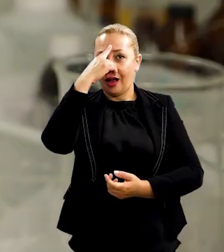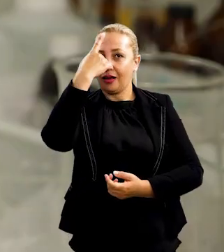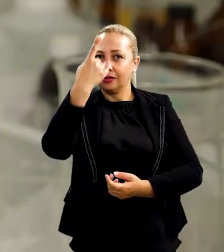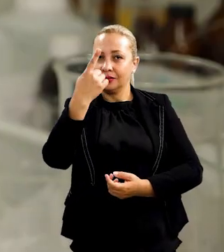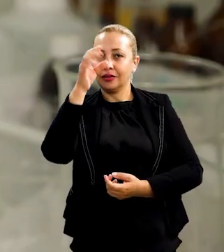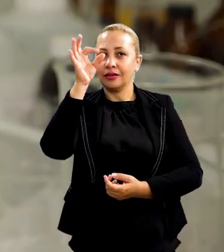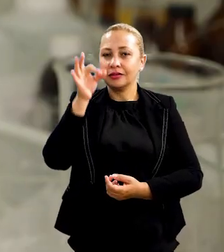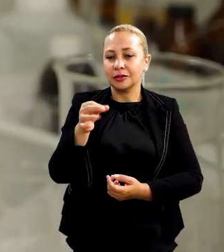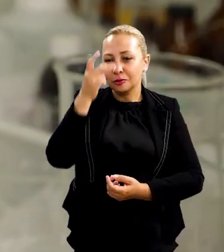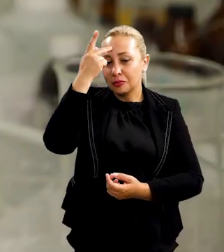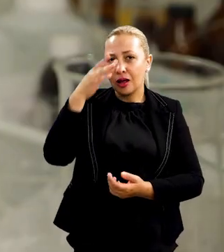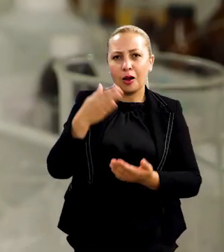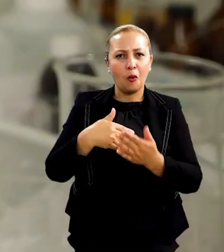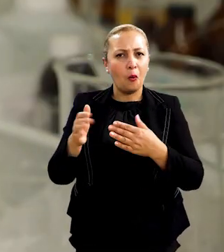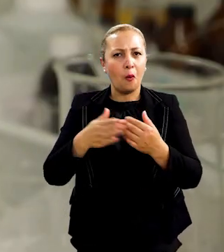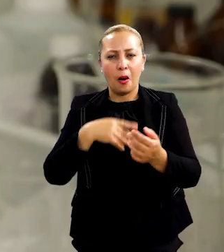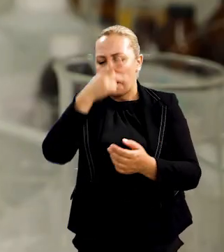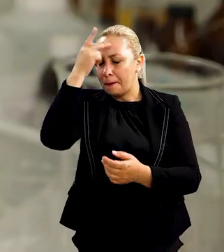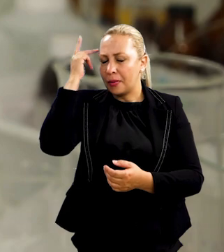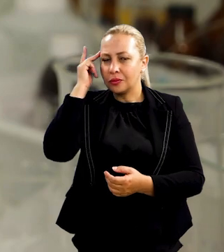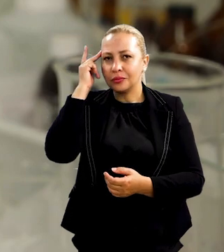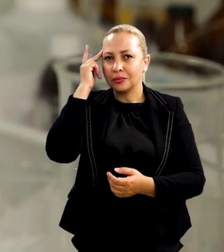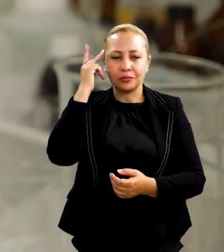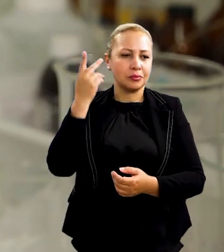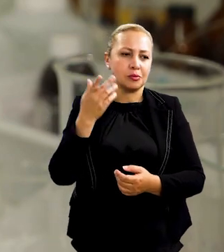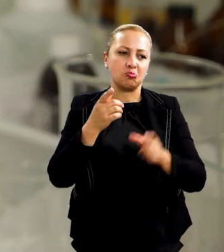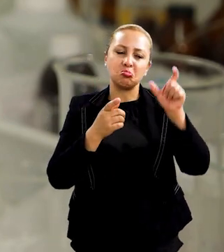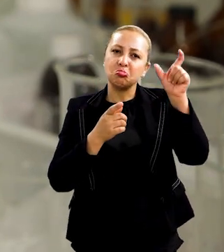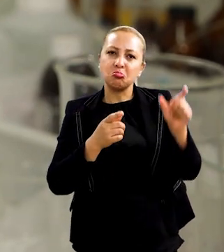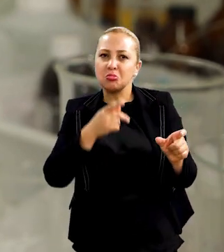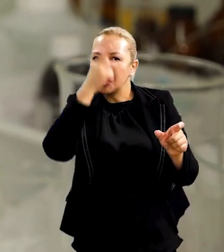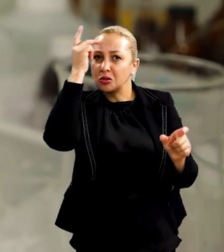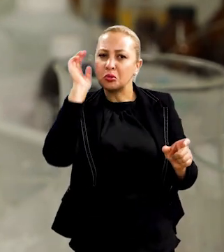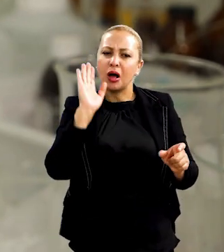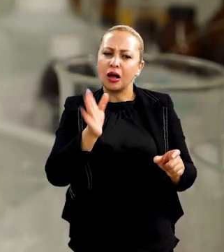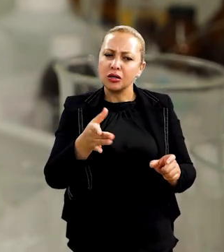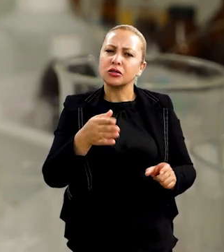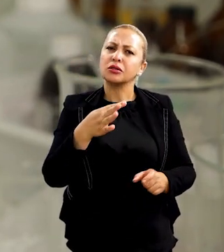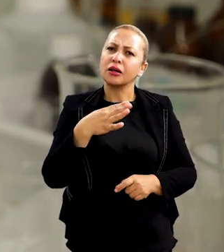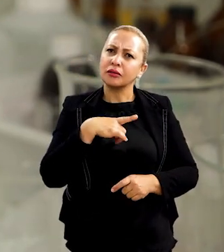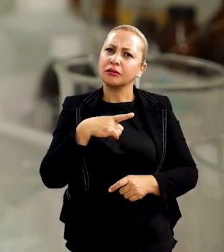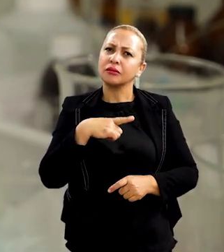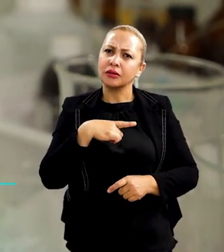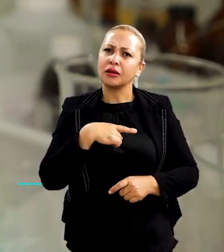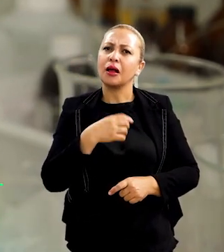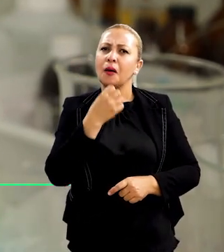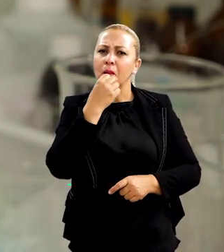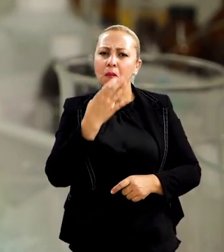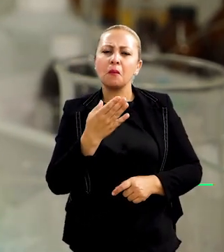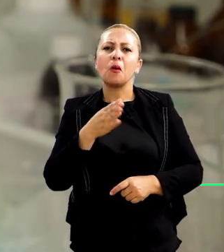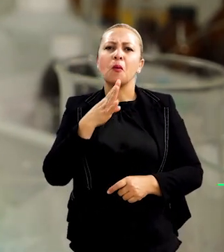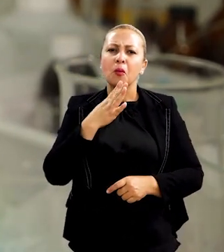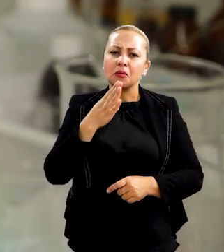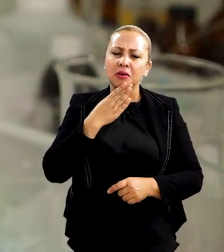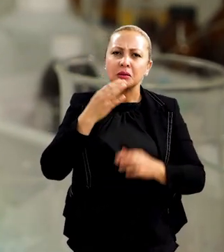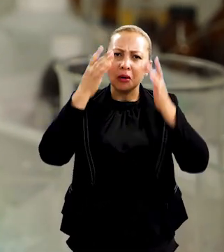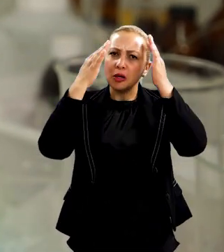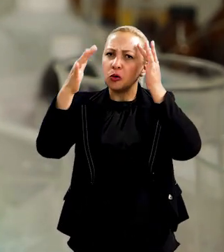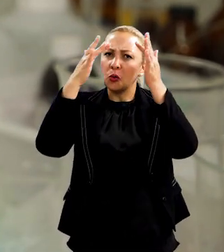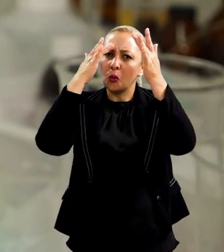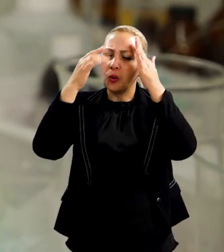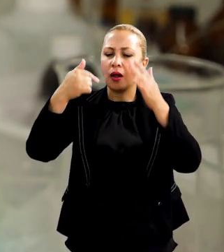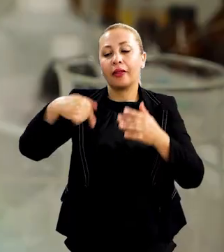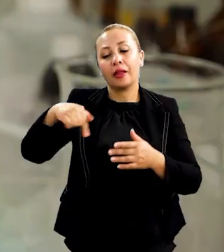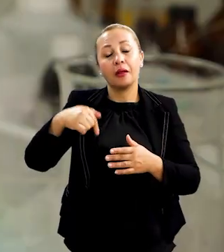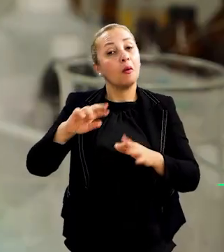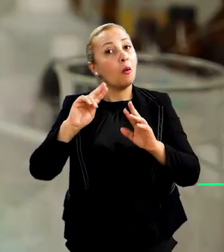A ideia justamente é para que qualquer pessoa, né, desde uma pessoa até que realmente já tem uma boa fundamentação teórica